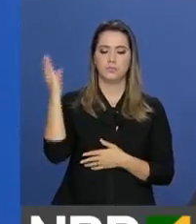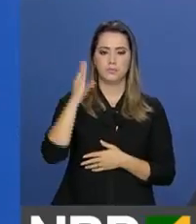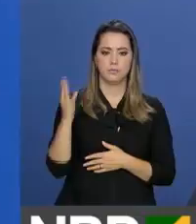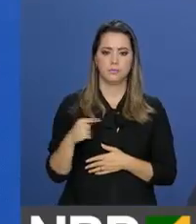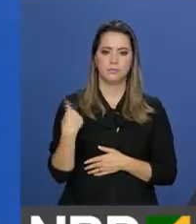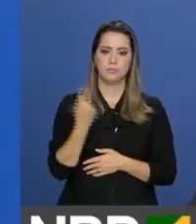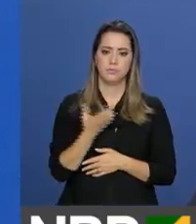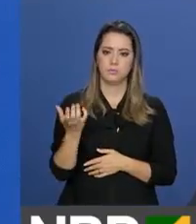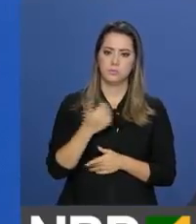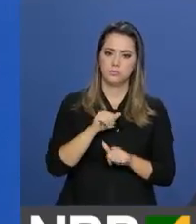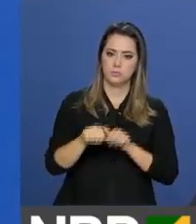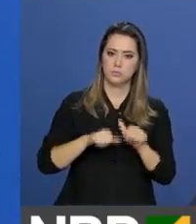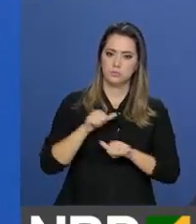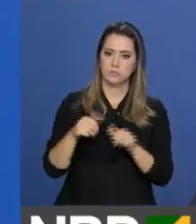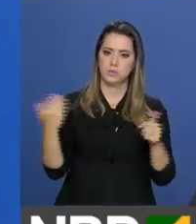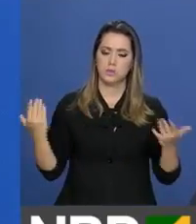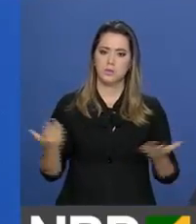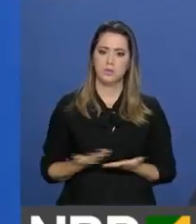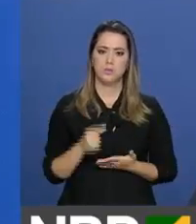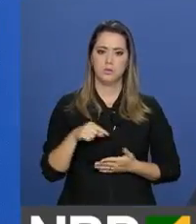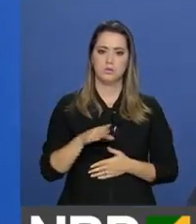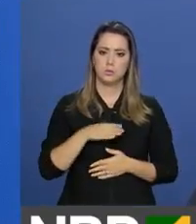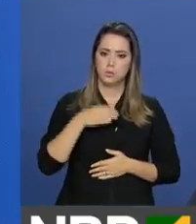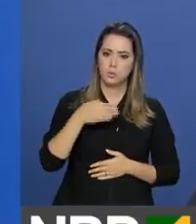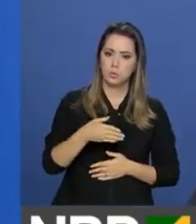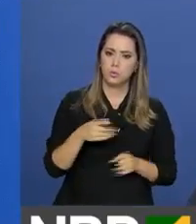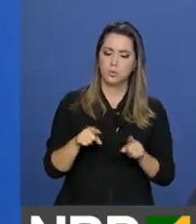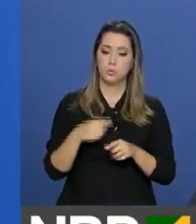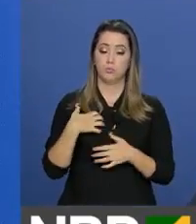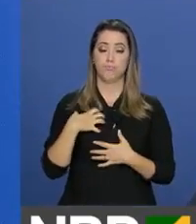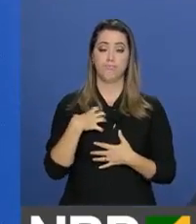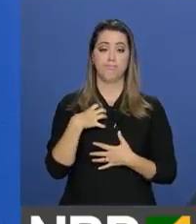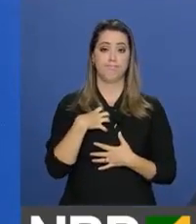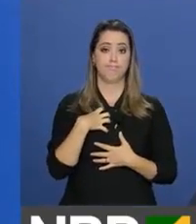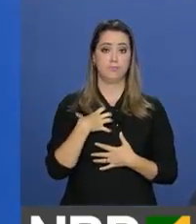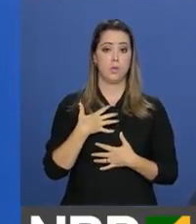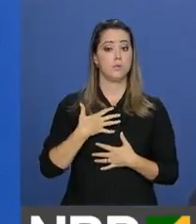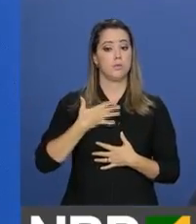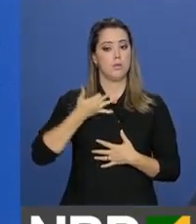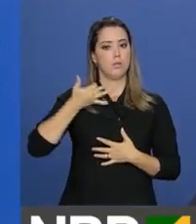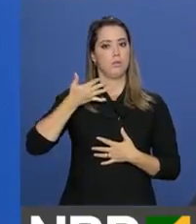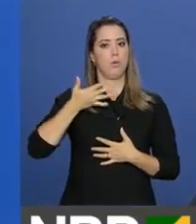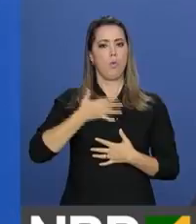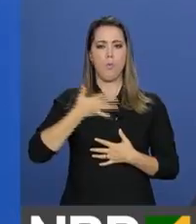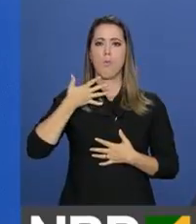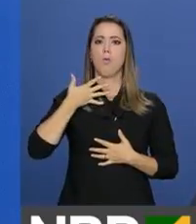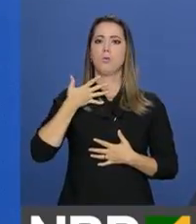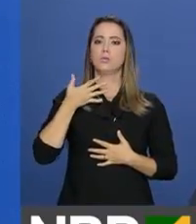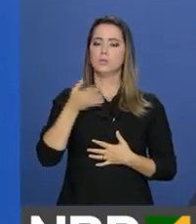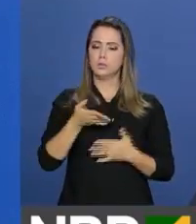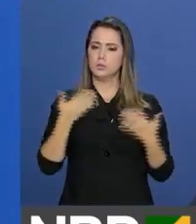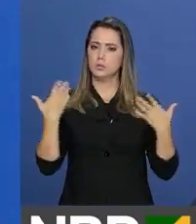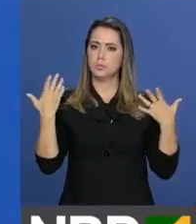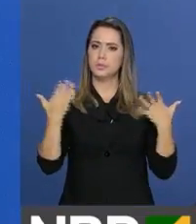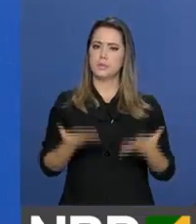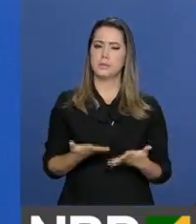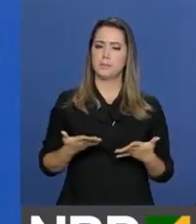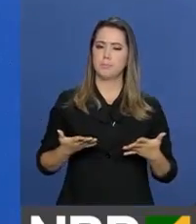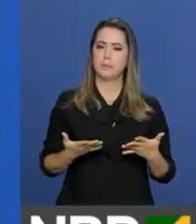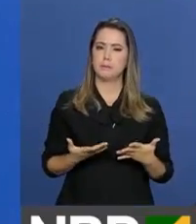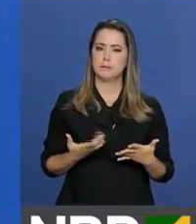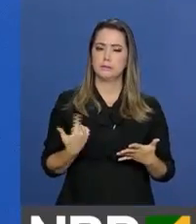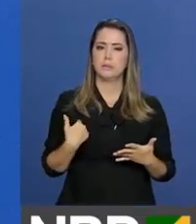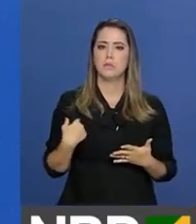reiterá-lo e renová-lo no dia de hoje. Orgulhosíssimo que estou de participar desta reunião